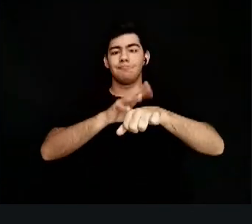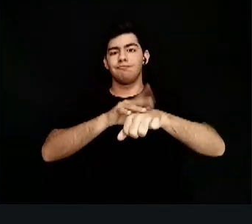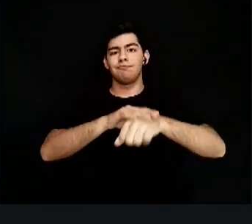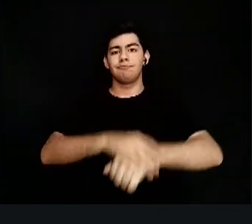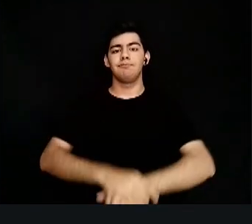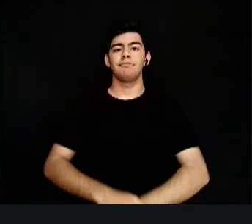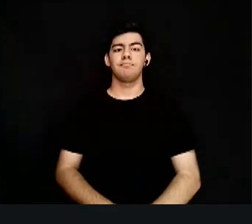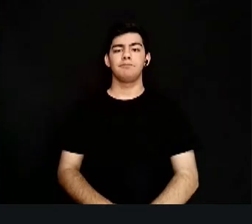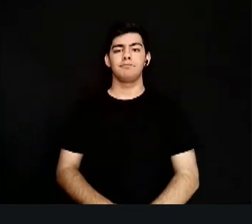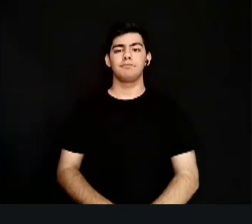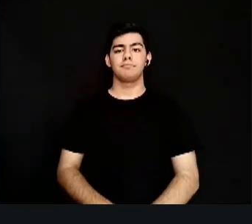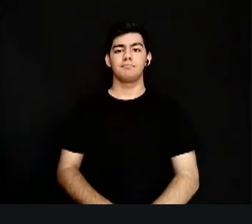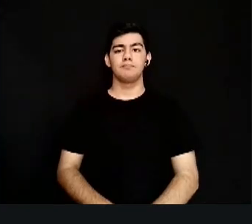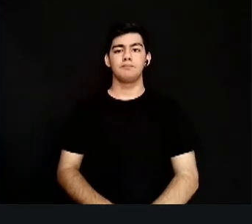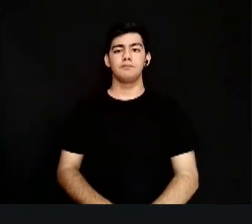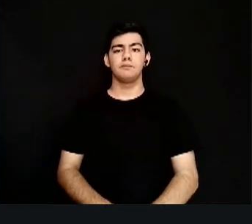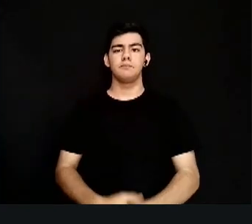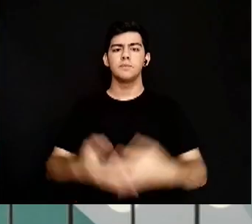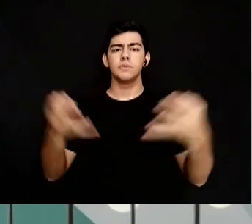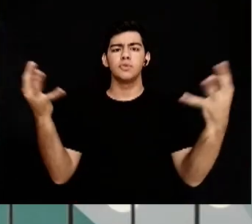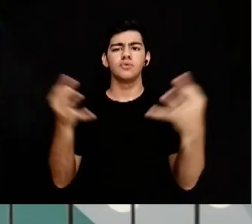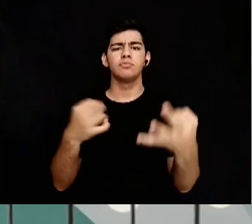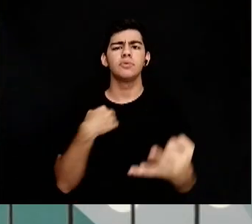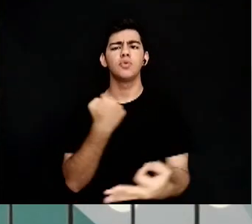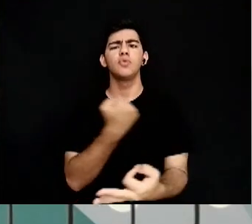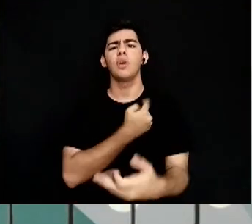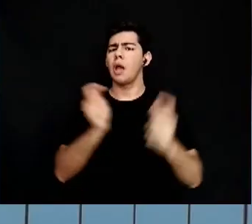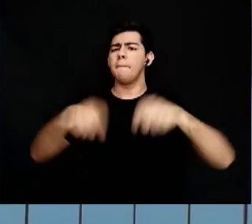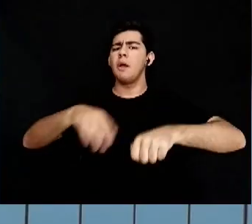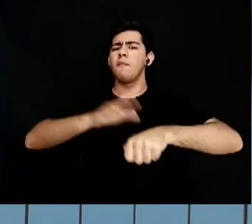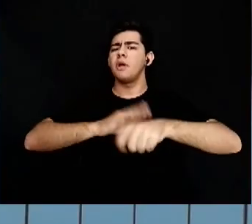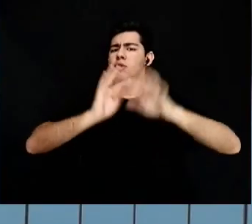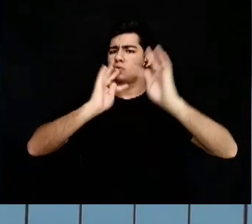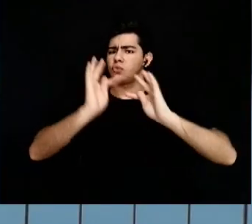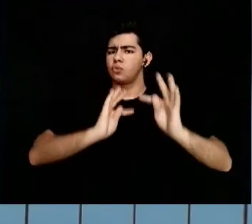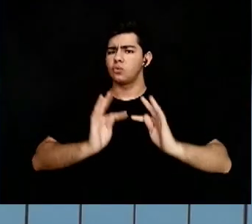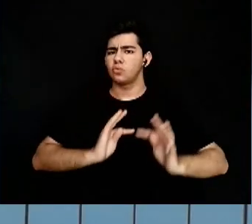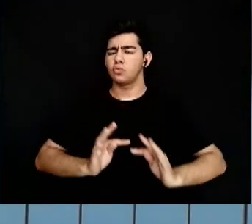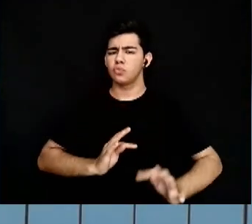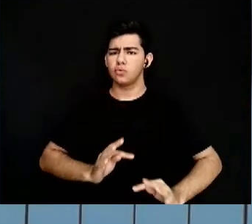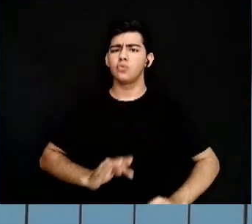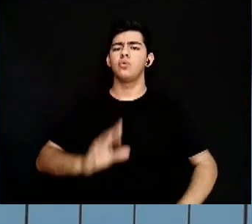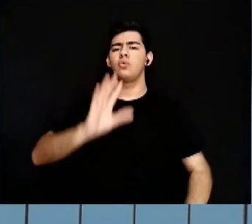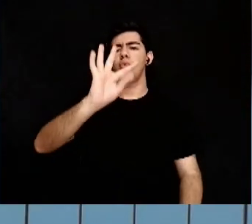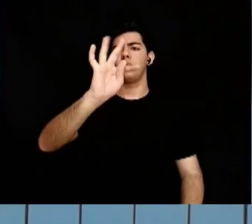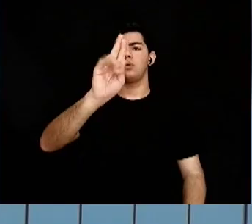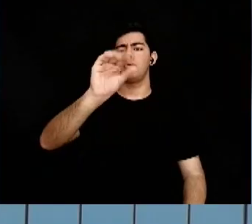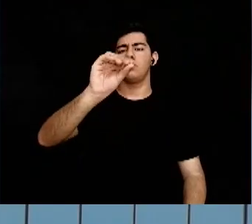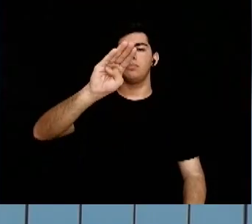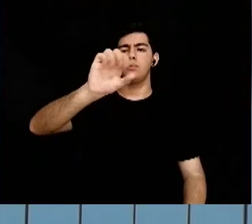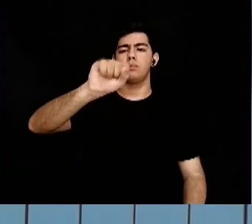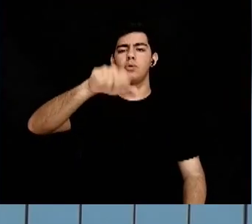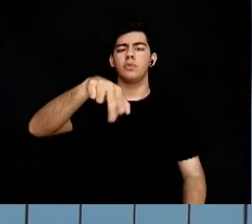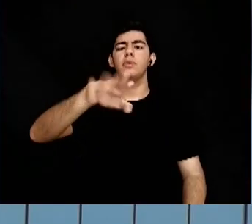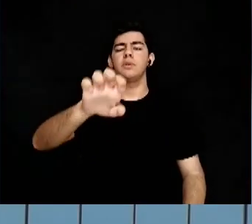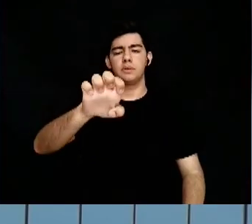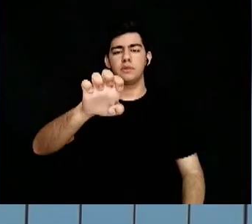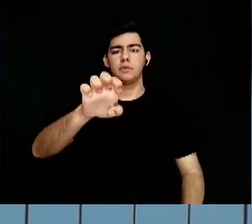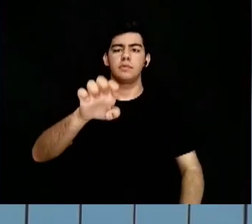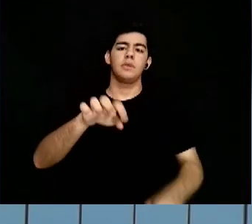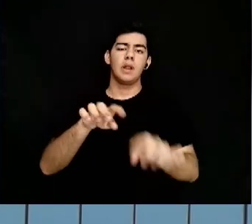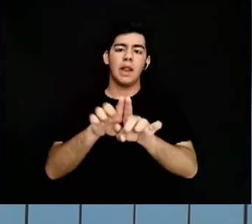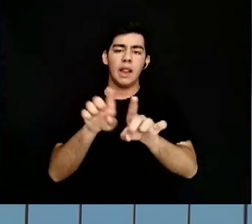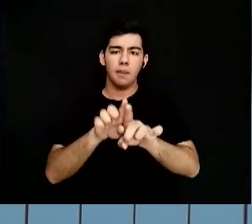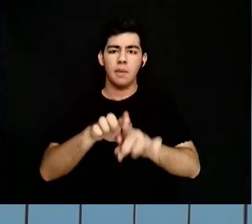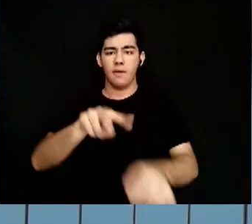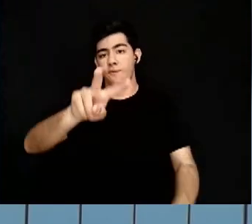né? Perfeito, Lucas. A gente pode tratar, então, esse assunto, né, trombose